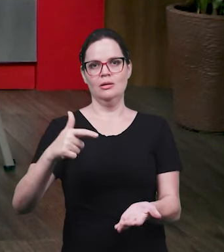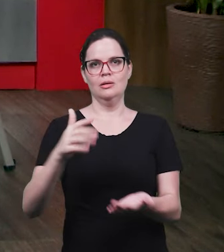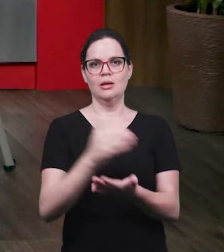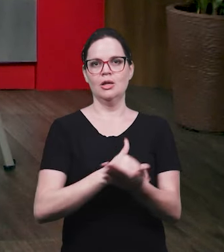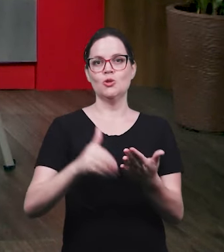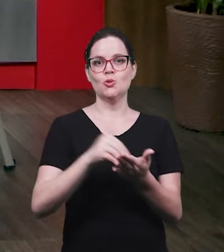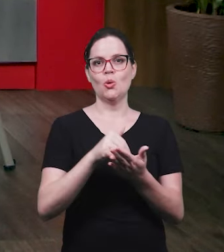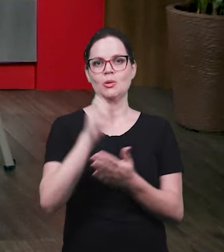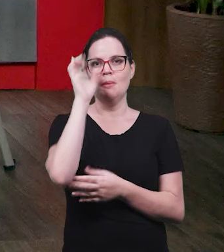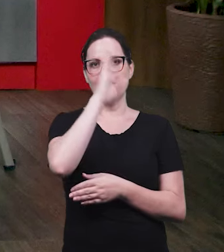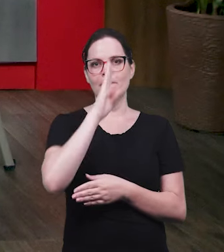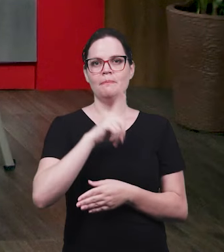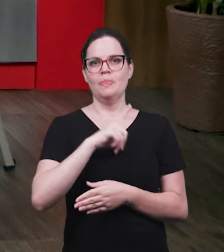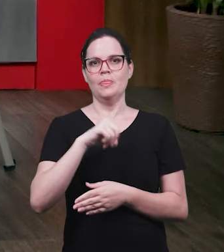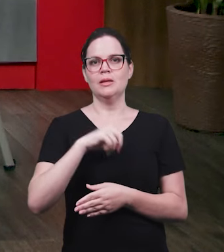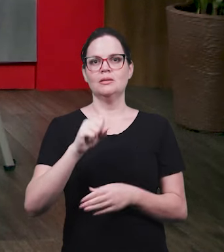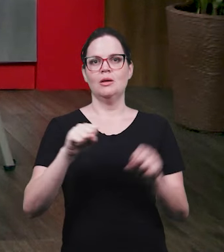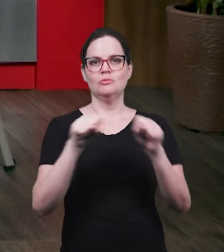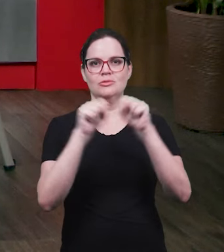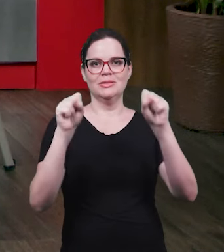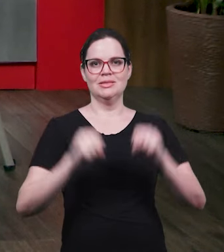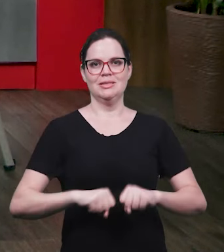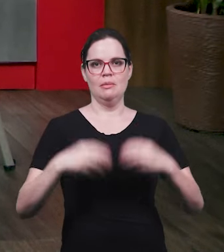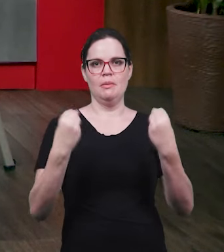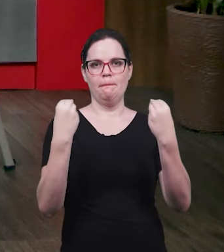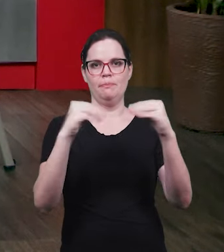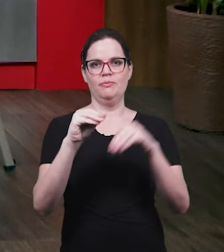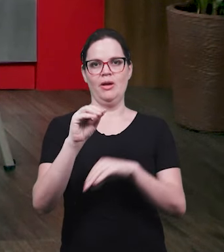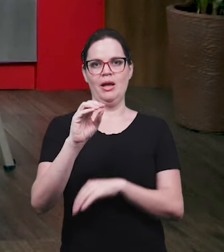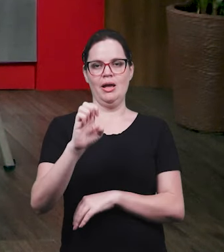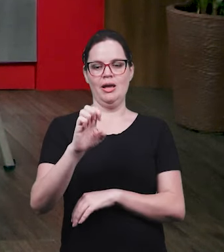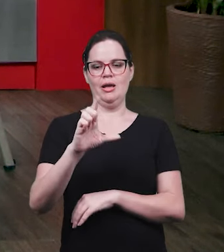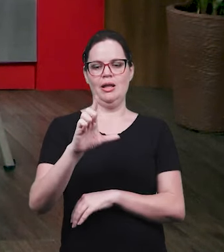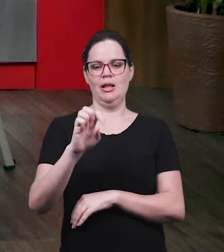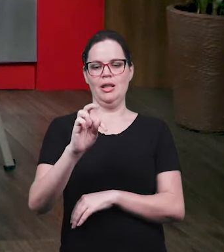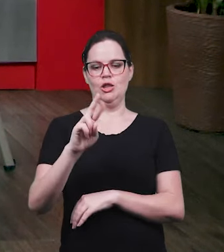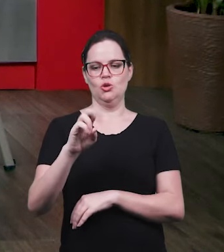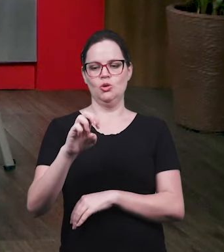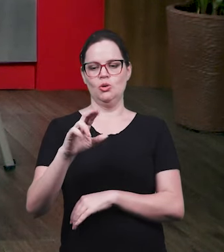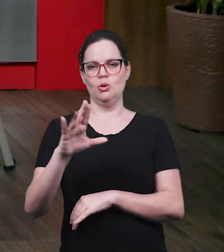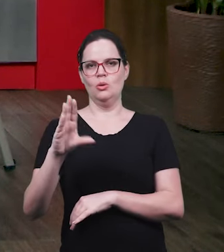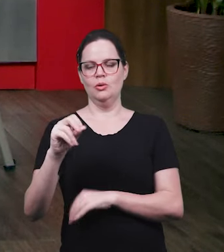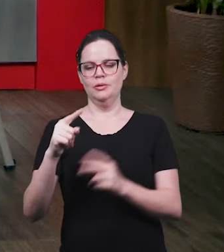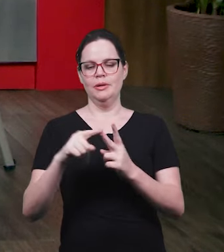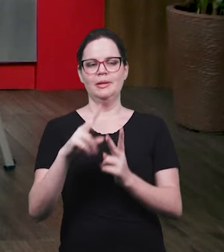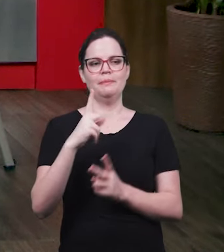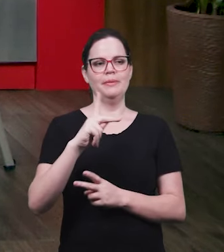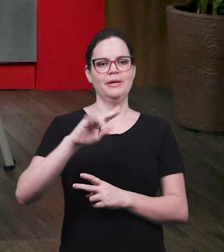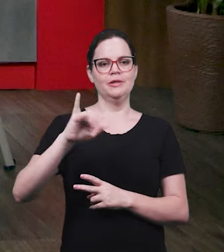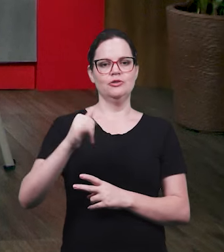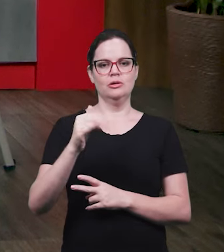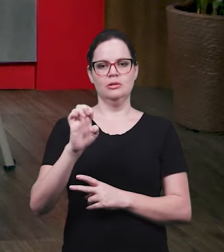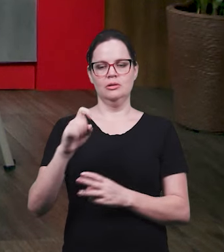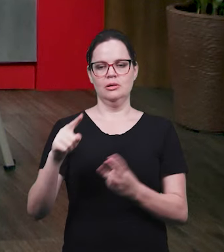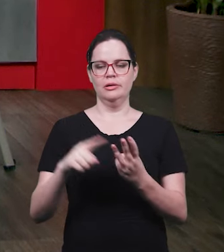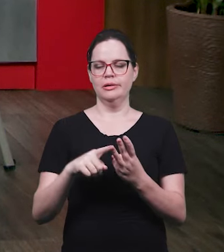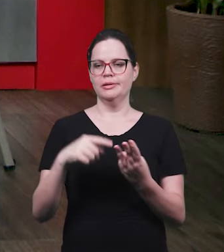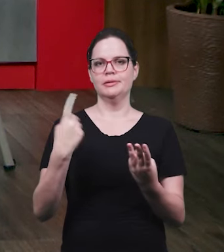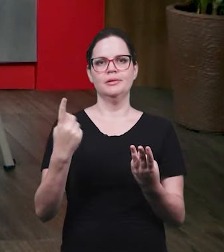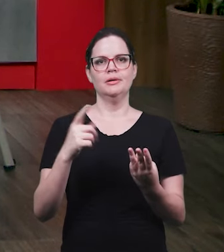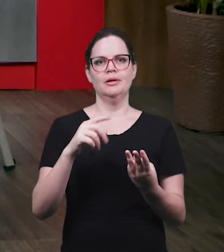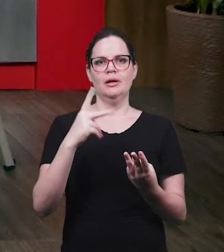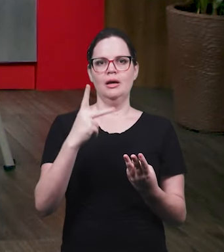Brasil, existe o sistema de peticionamento eletrônico. Né? Tem vários sistemas, nós temos o PJE, nós temos o Exage, nós